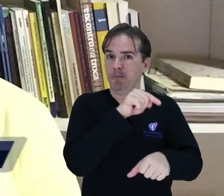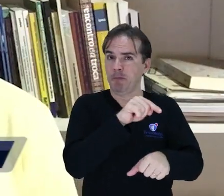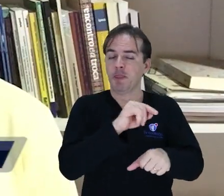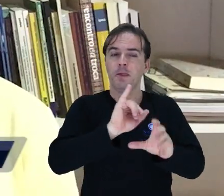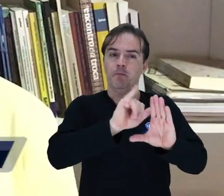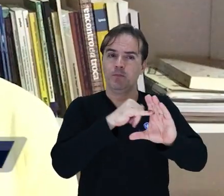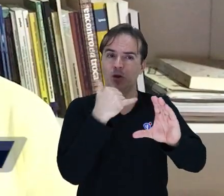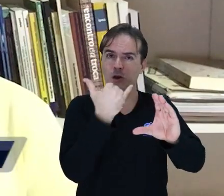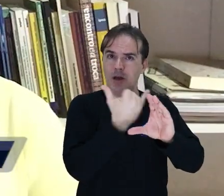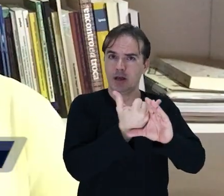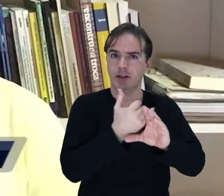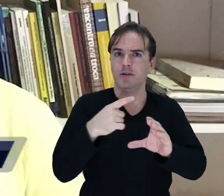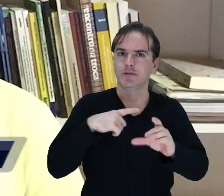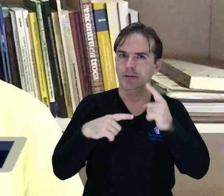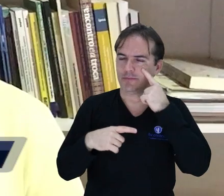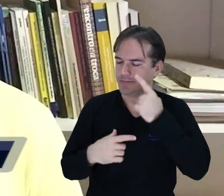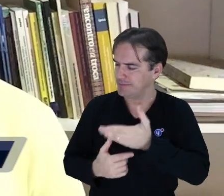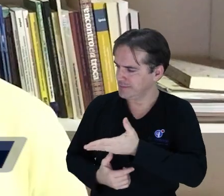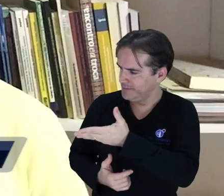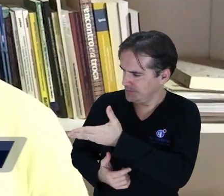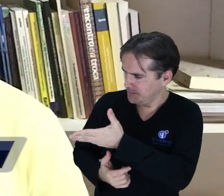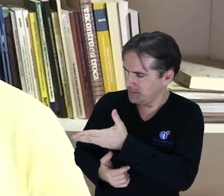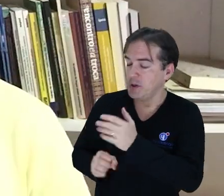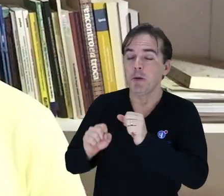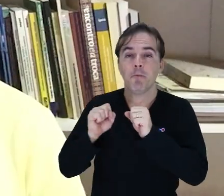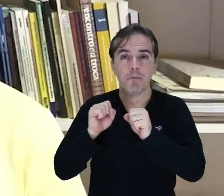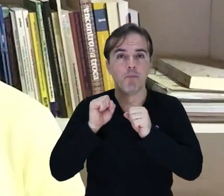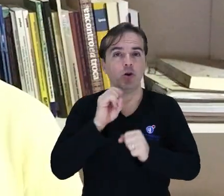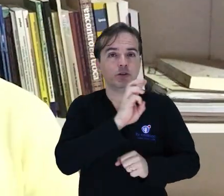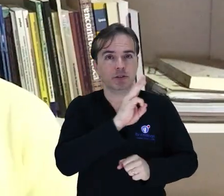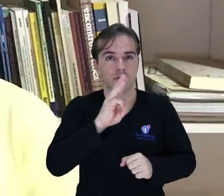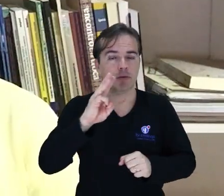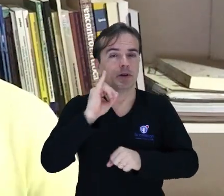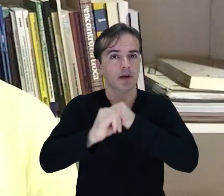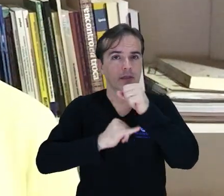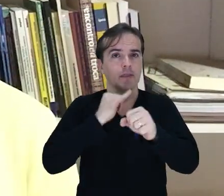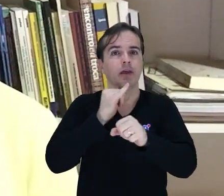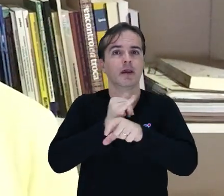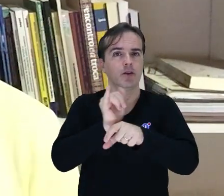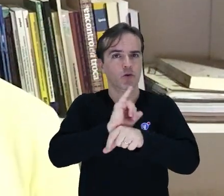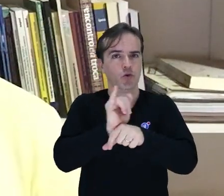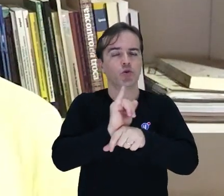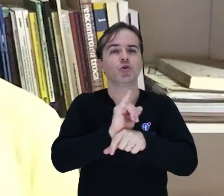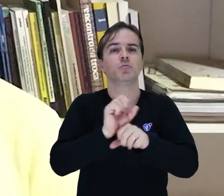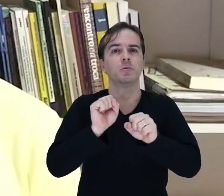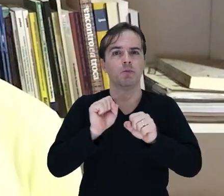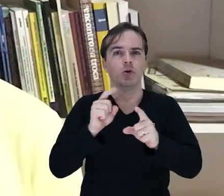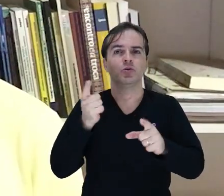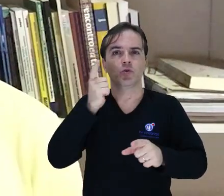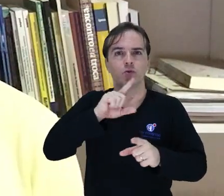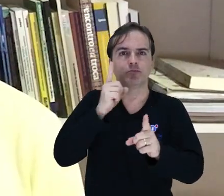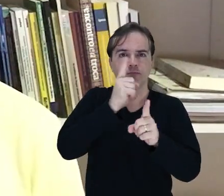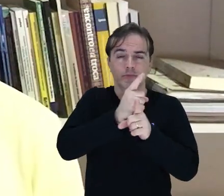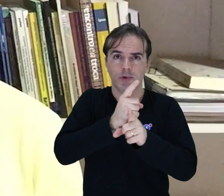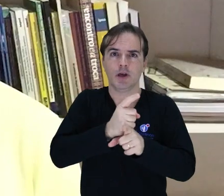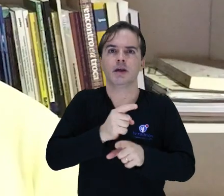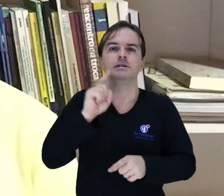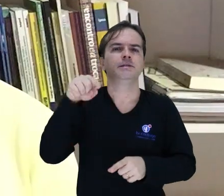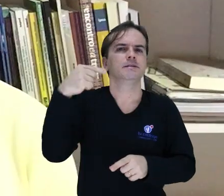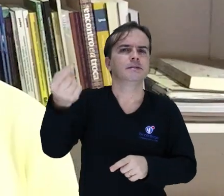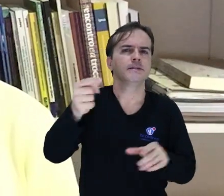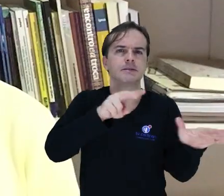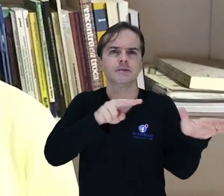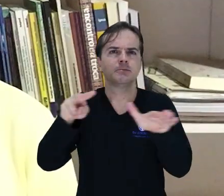canal SINJUV. Então vocês podem depois procurar na internet, no YouTube, o canal SINJUV, e a partir da semana que